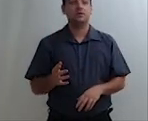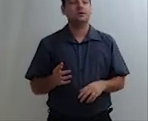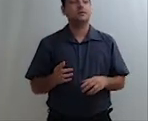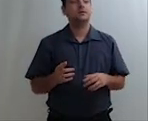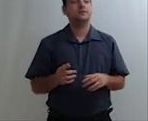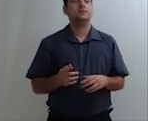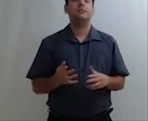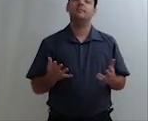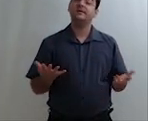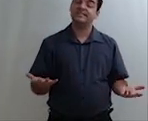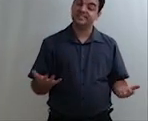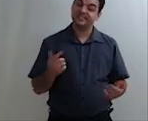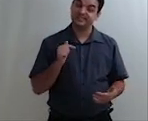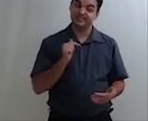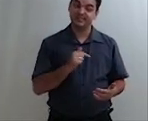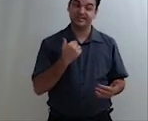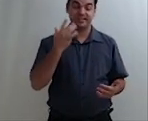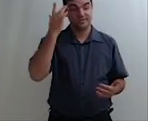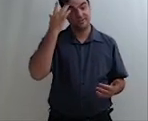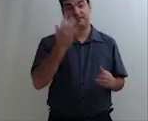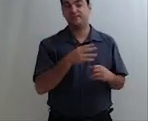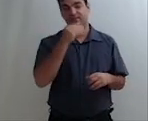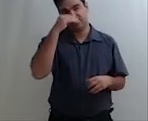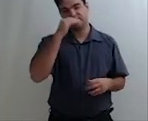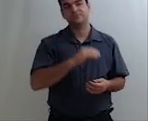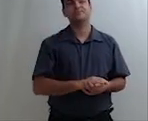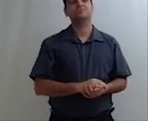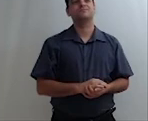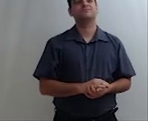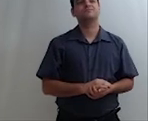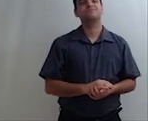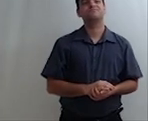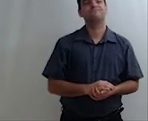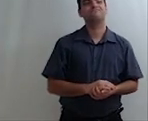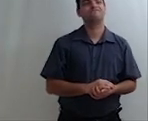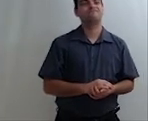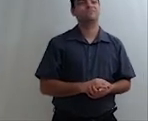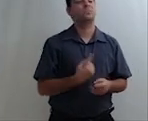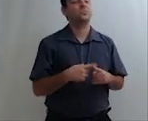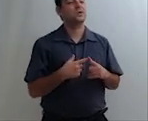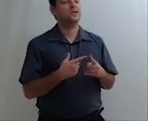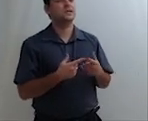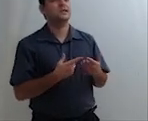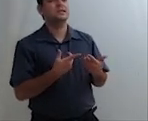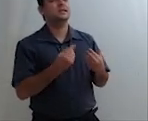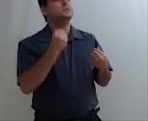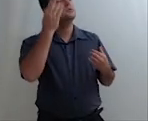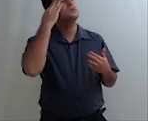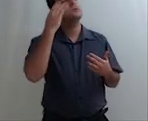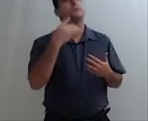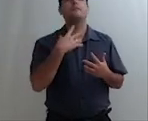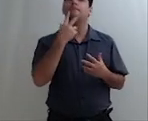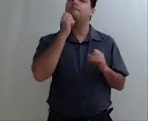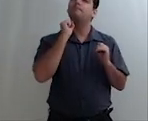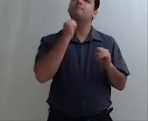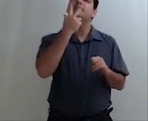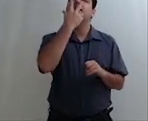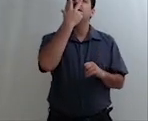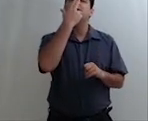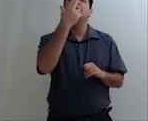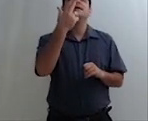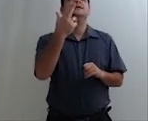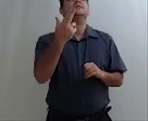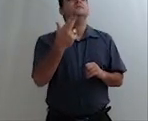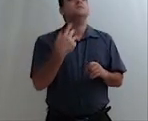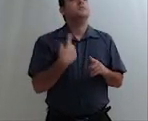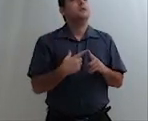percebe-se excelências que o juízo de piso né ele acolheu a pretensão policial né a representação